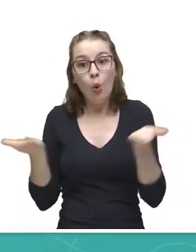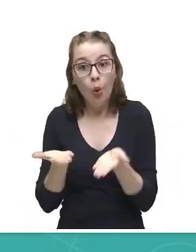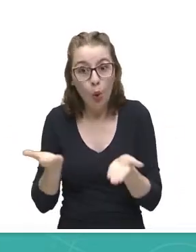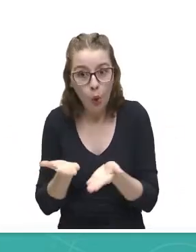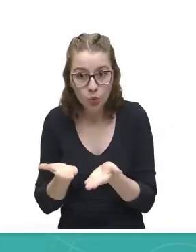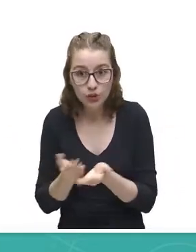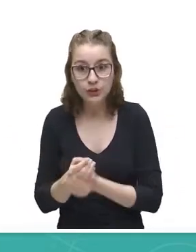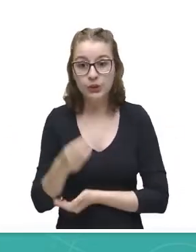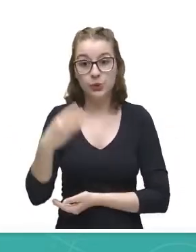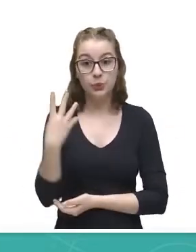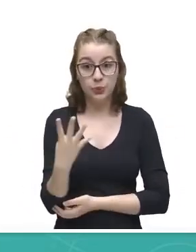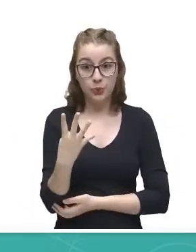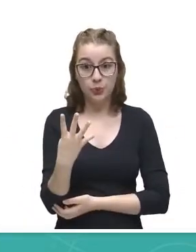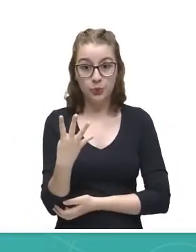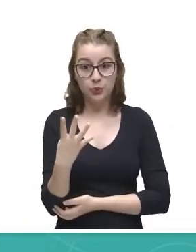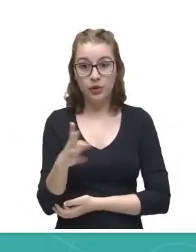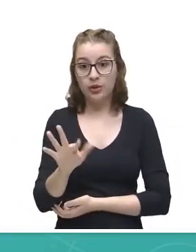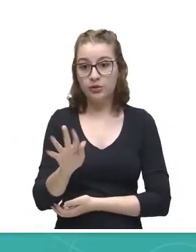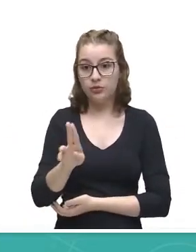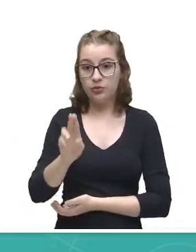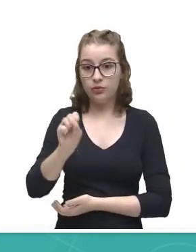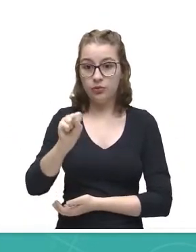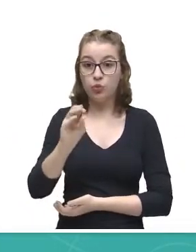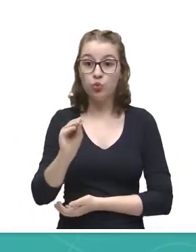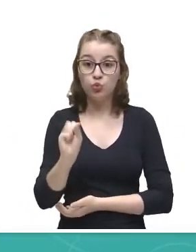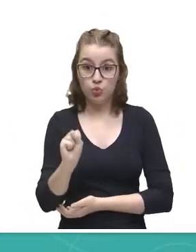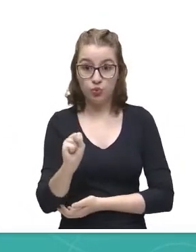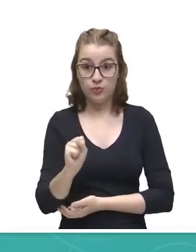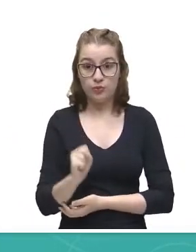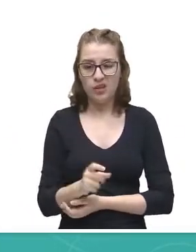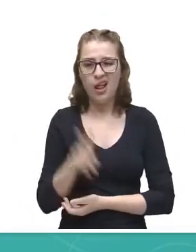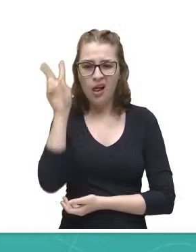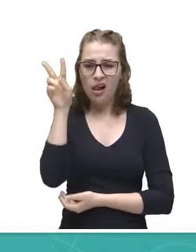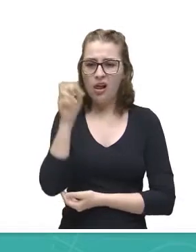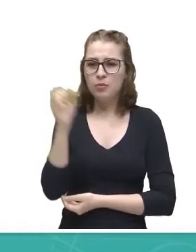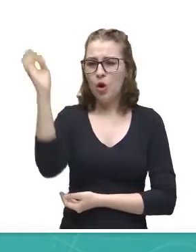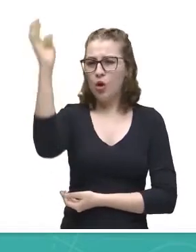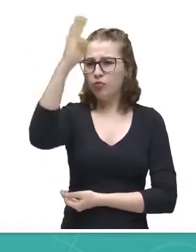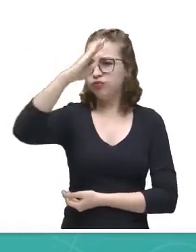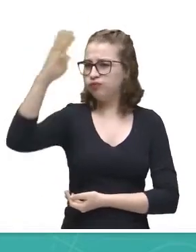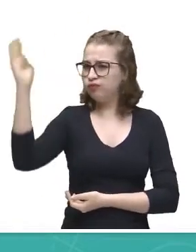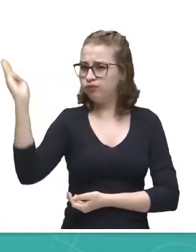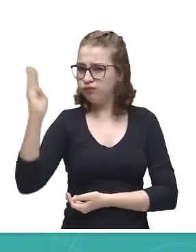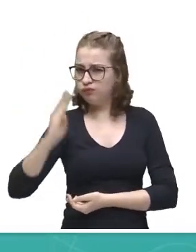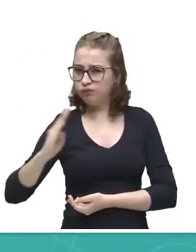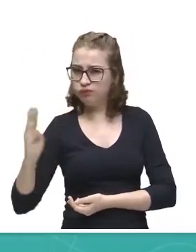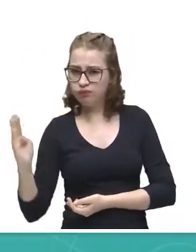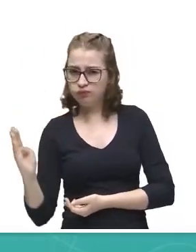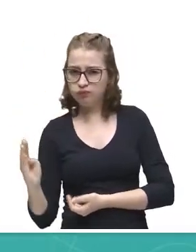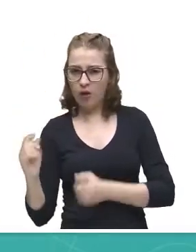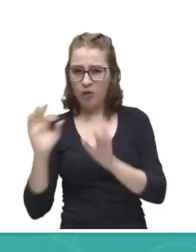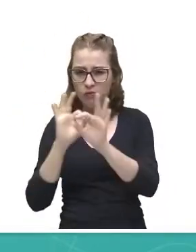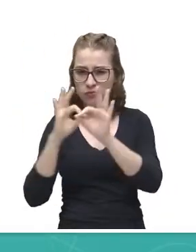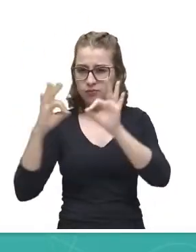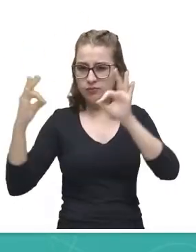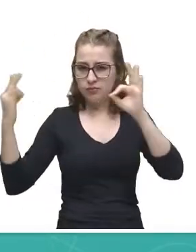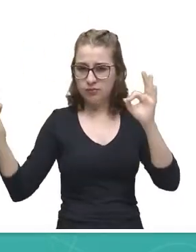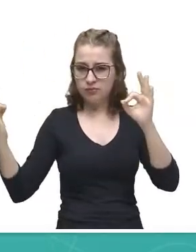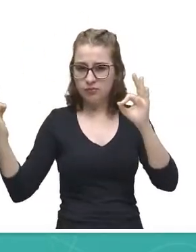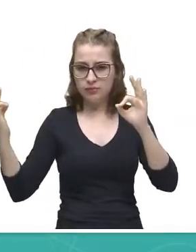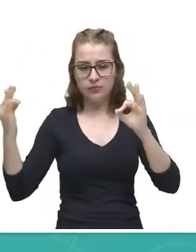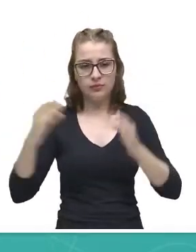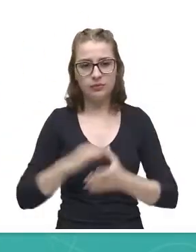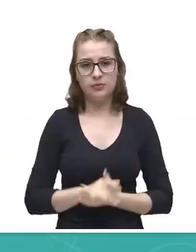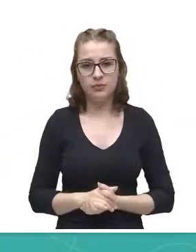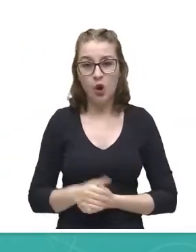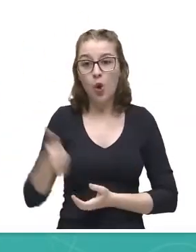4 fusos horários, ok? Por quê? Porque o Brasil ele é bastante extenso, de leste para oeste também, ok? O